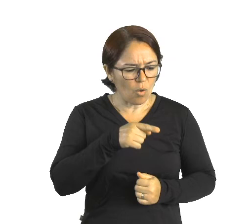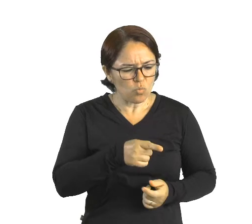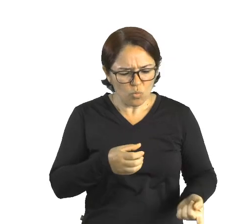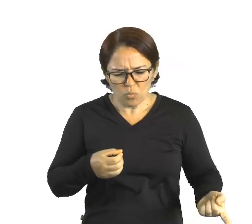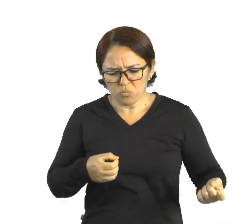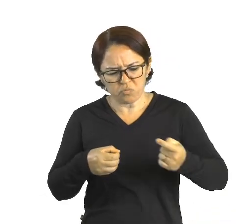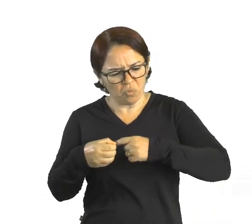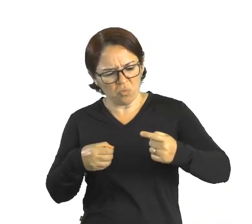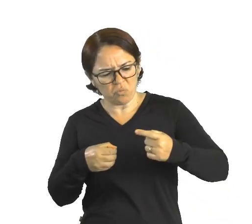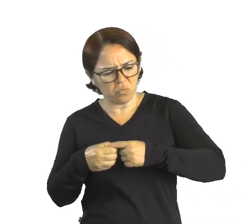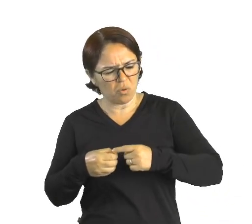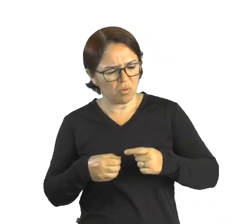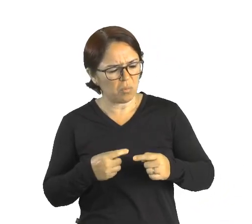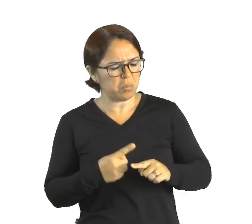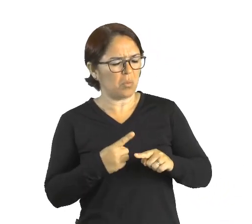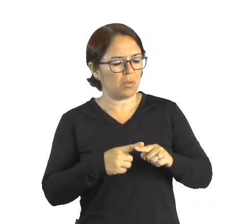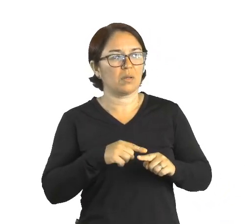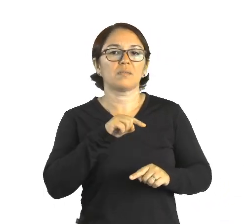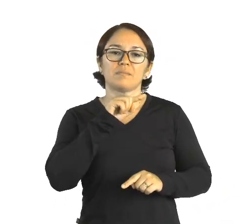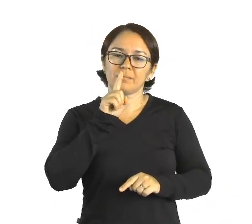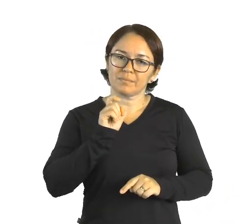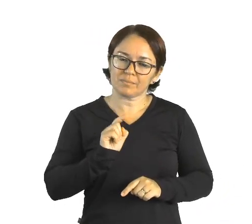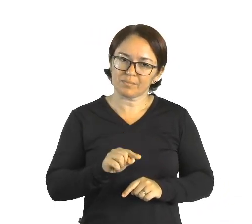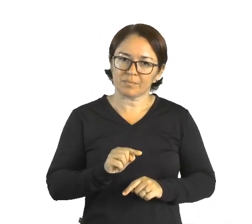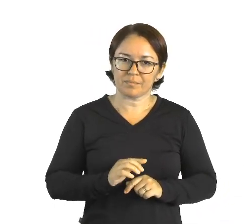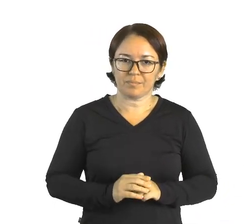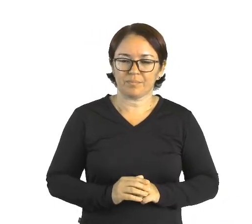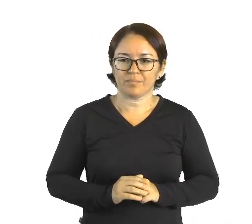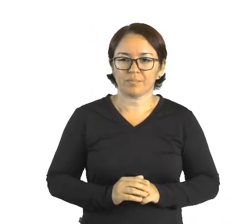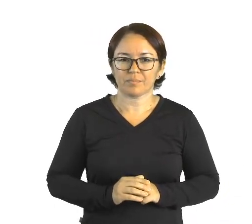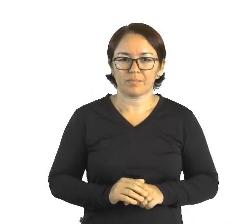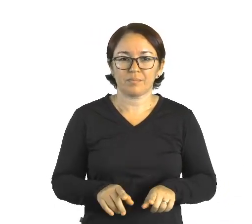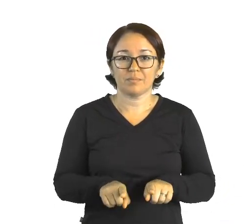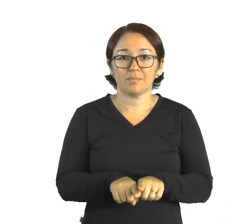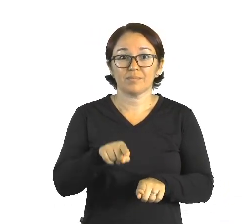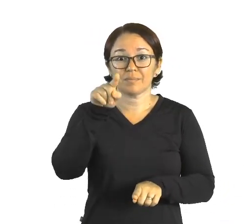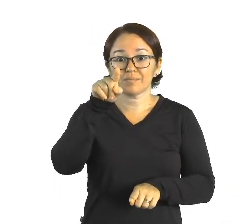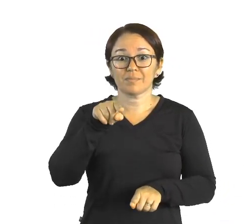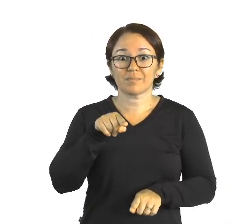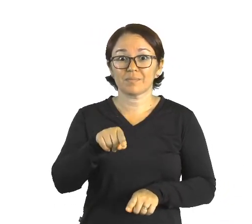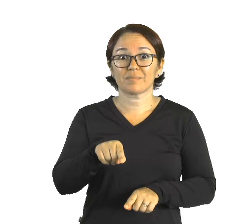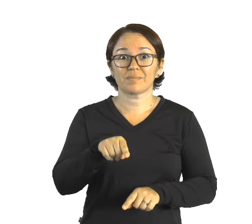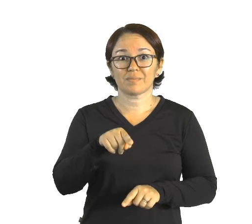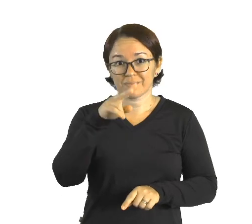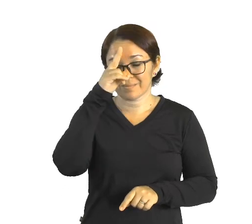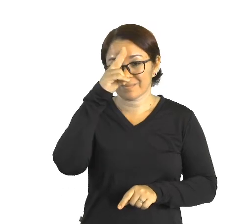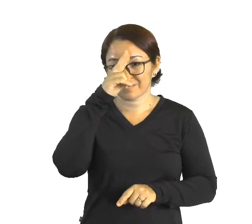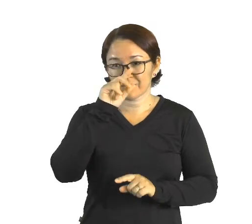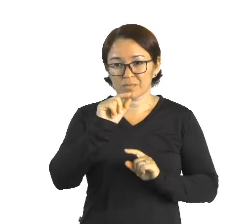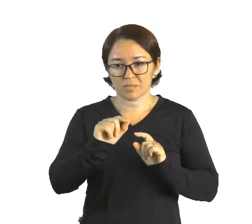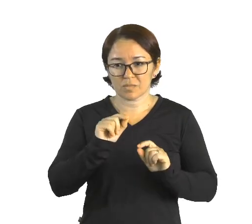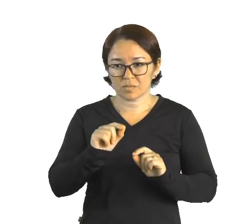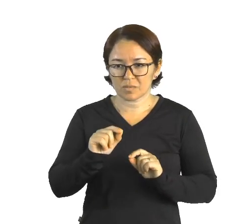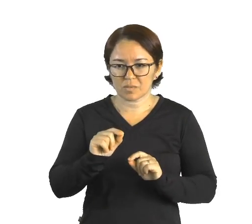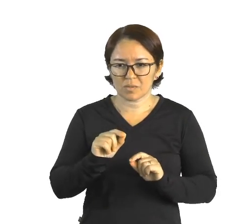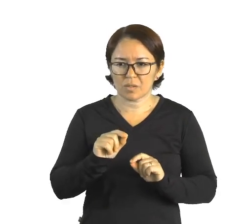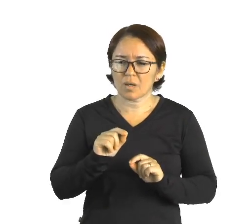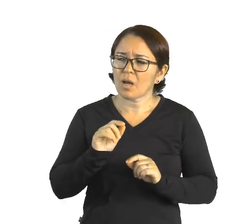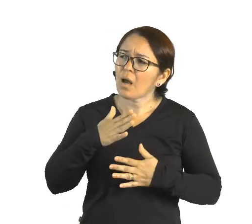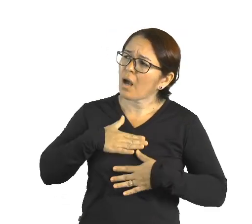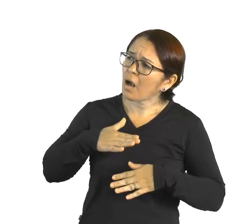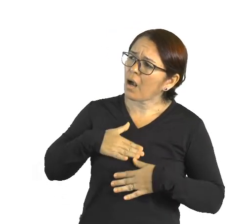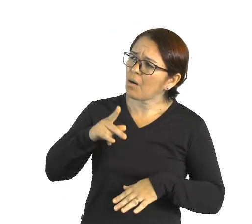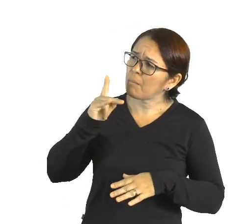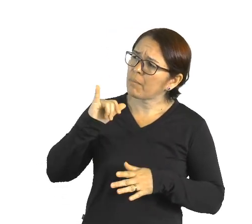filho? Então, toda noite. Pergunta. E na exclamação que ele admira, ele fala o quê? Olha aí. Calma, papai, calma. É